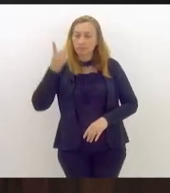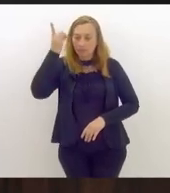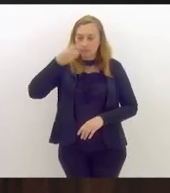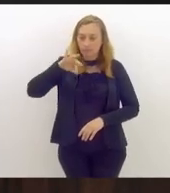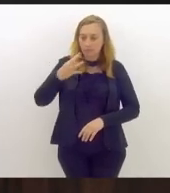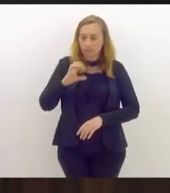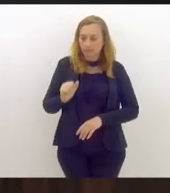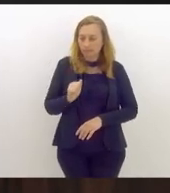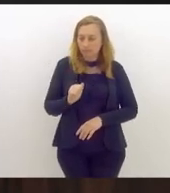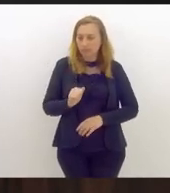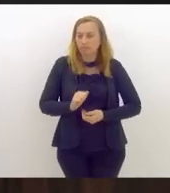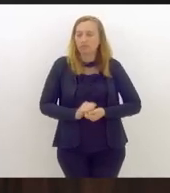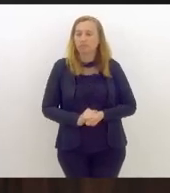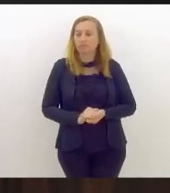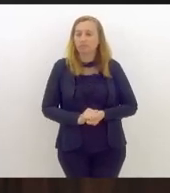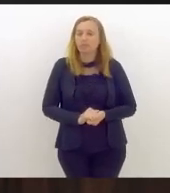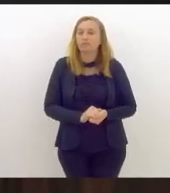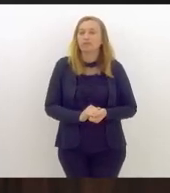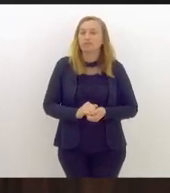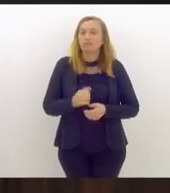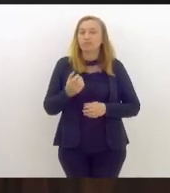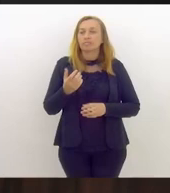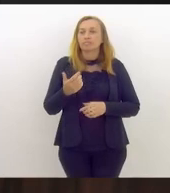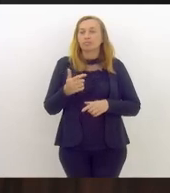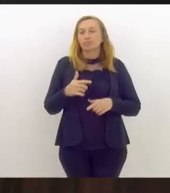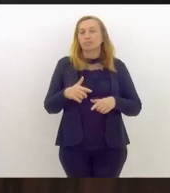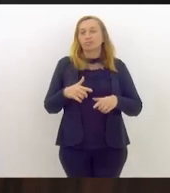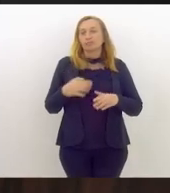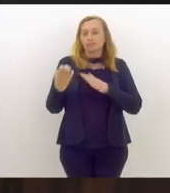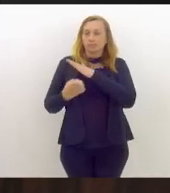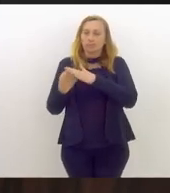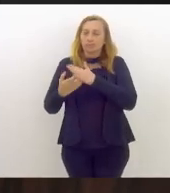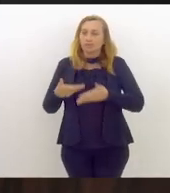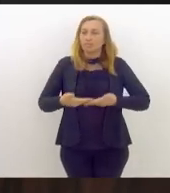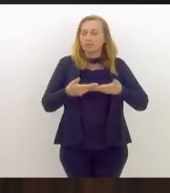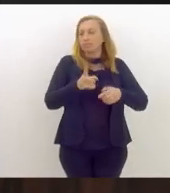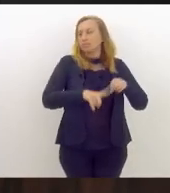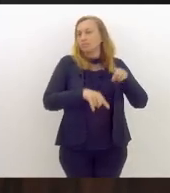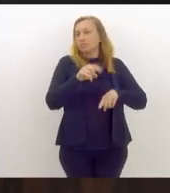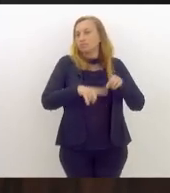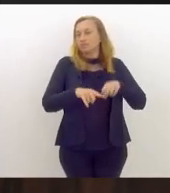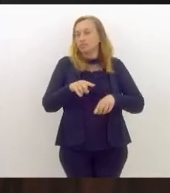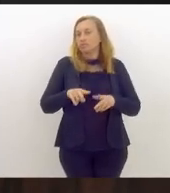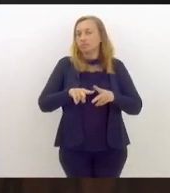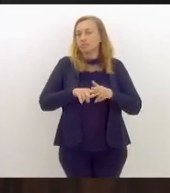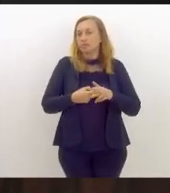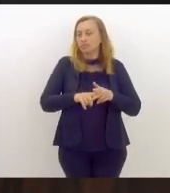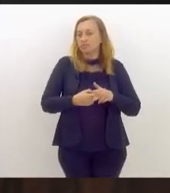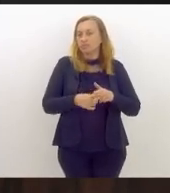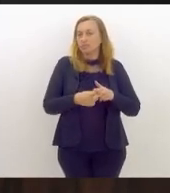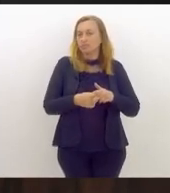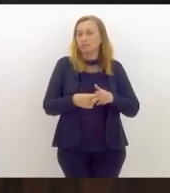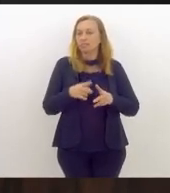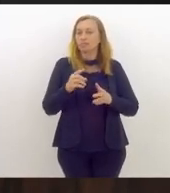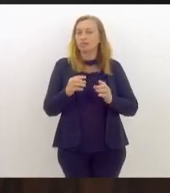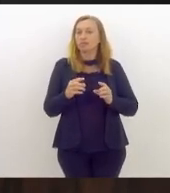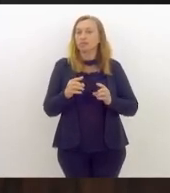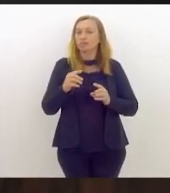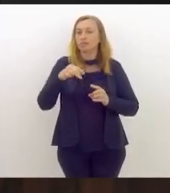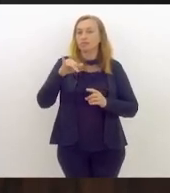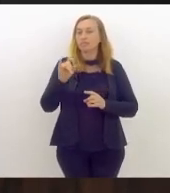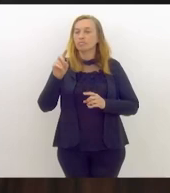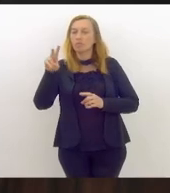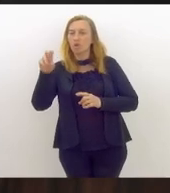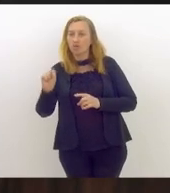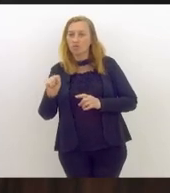Rocha, que obriga as empresas de prestação de serviços, de entrega de produtos e montagem de imóveis e equipamentos diversos, a informarem previamente